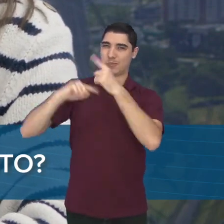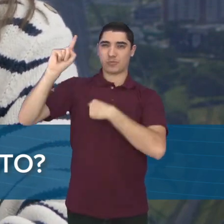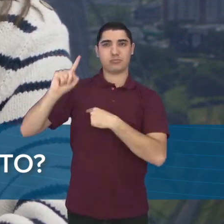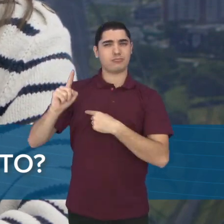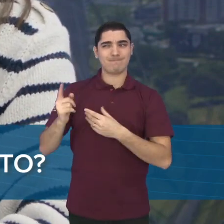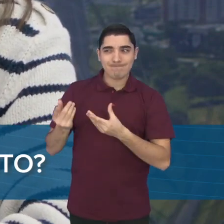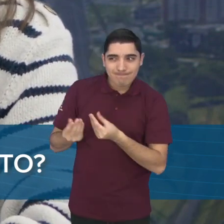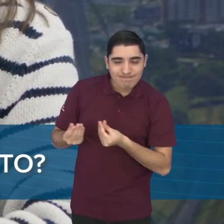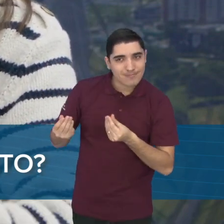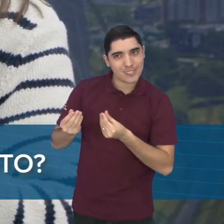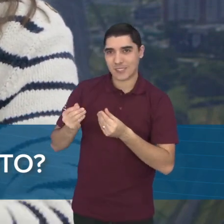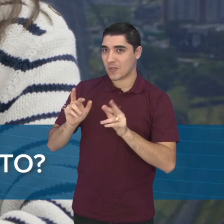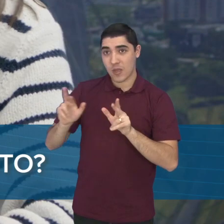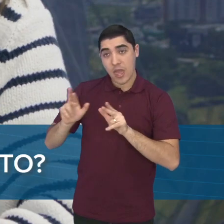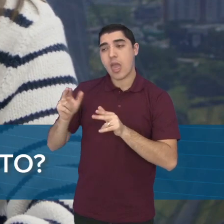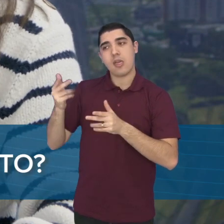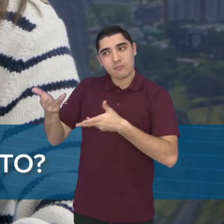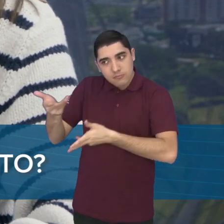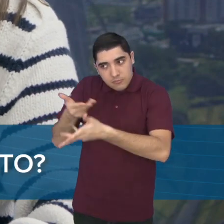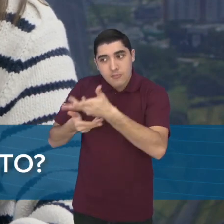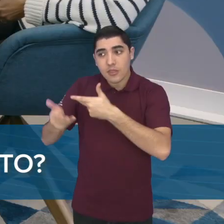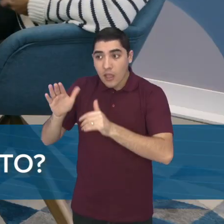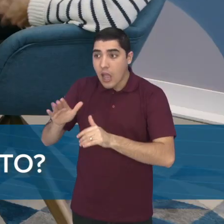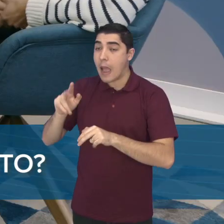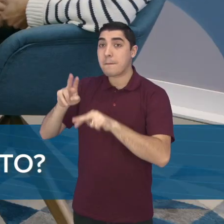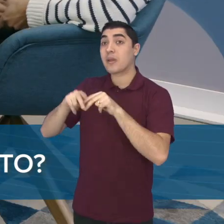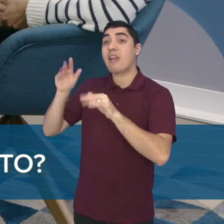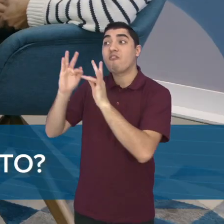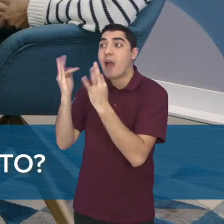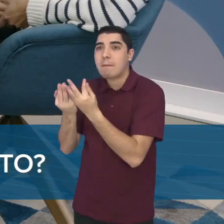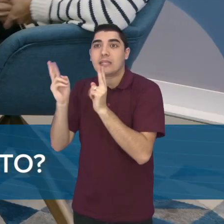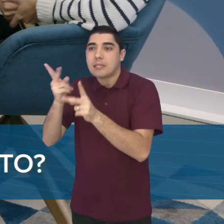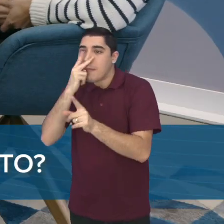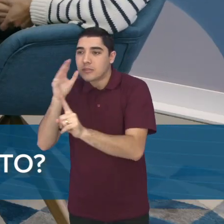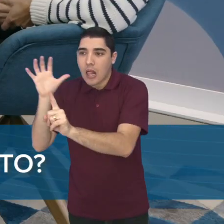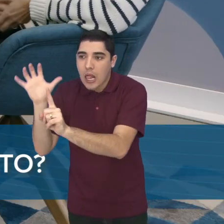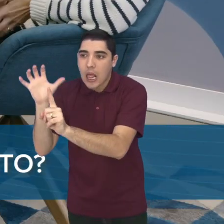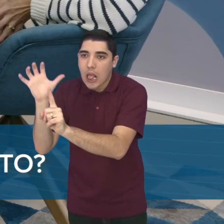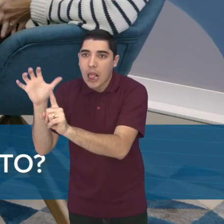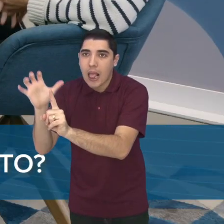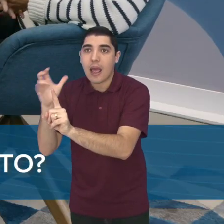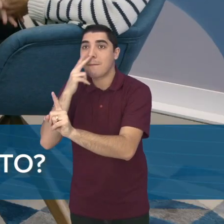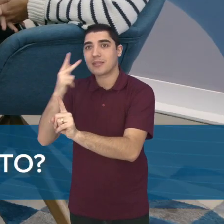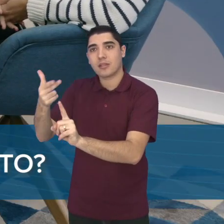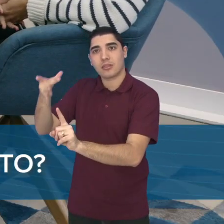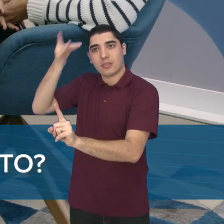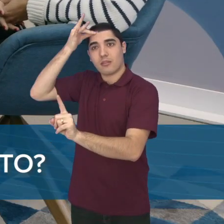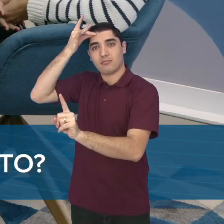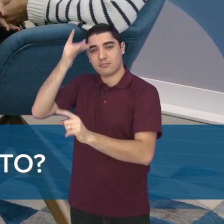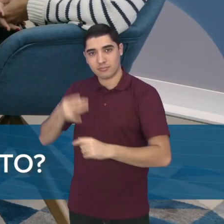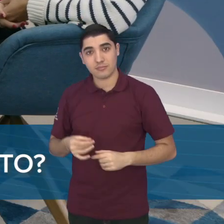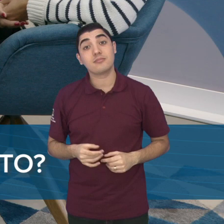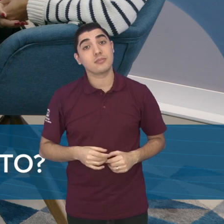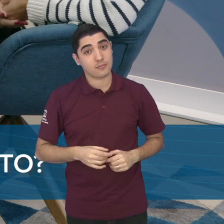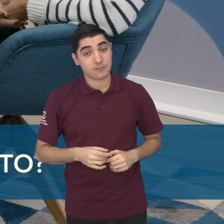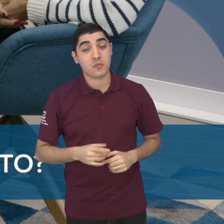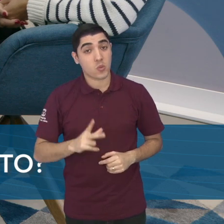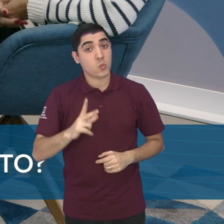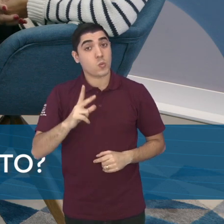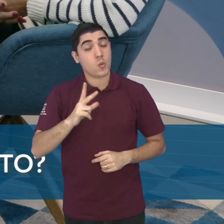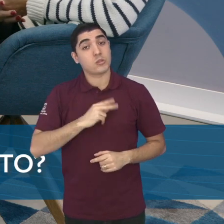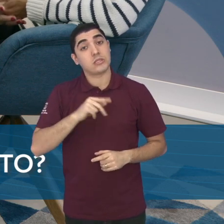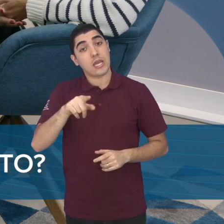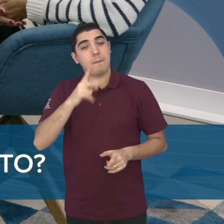E é exatamente isso, o quanto fica marcado, né? Essas frases ficam muito fortes dentro da gente, né? Sim. E aí é um ciclo, uma